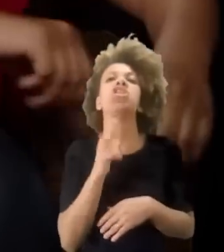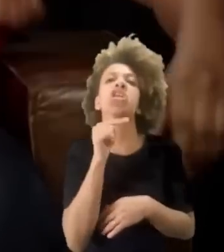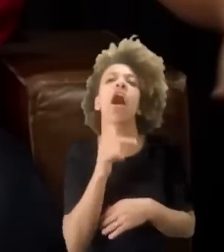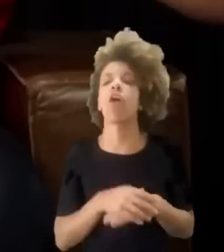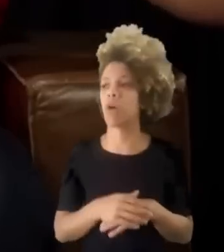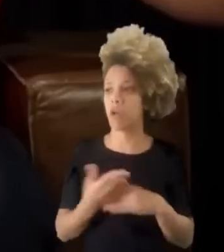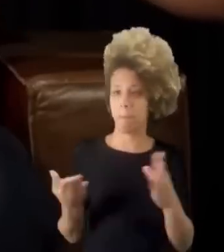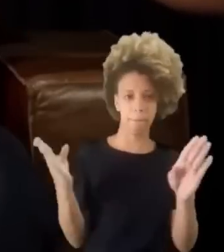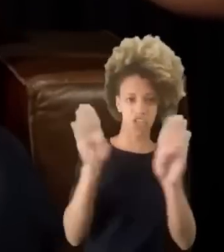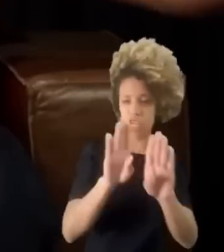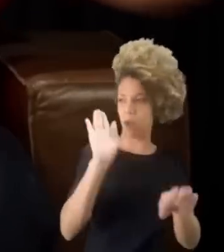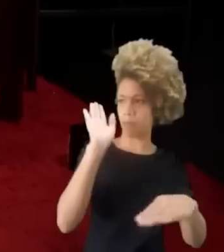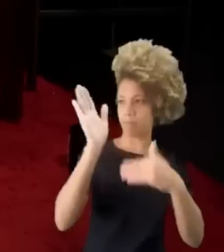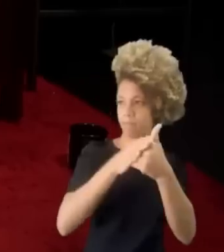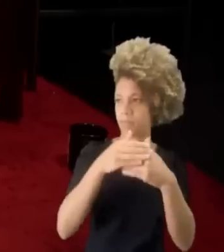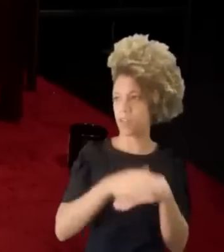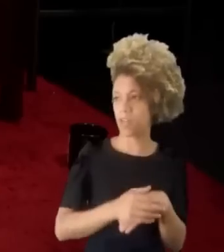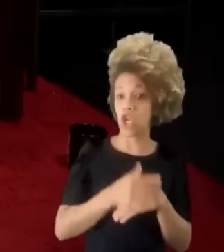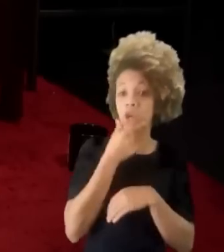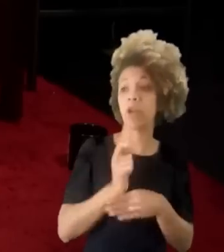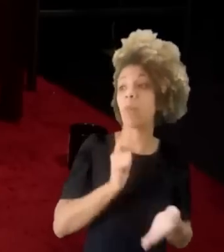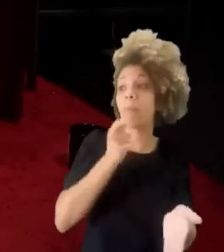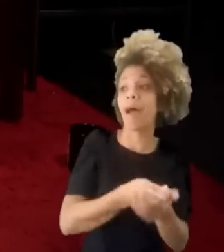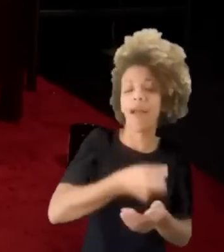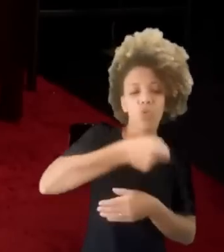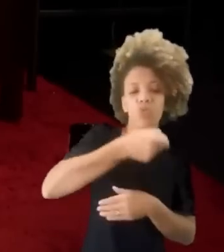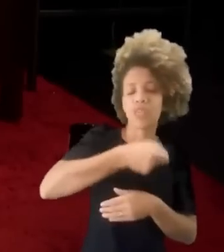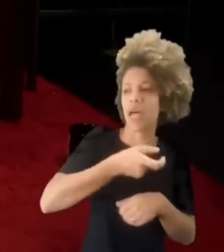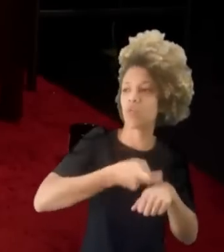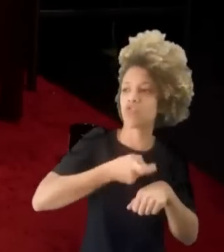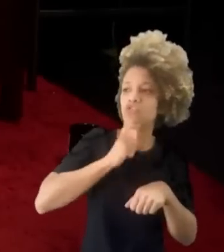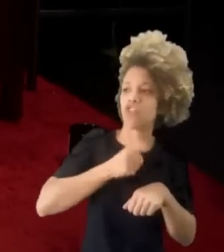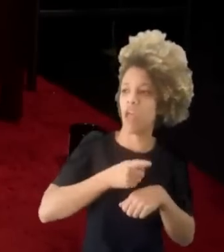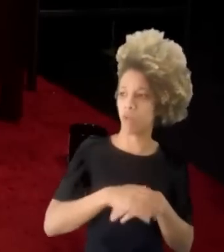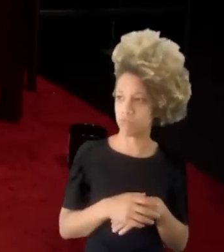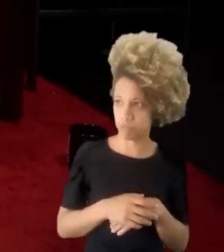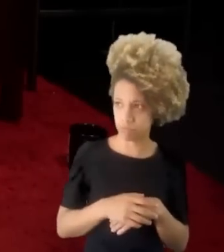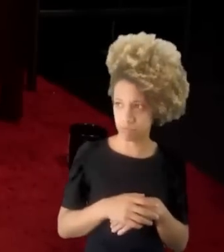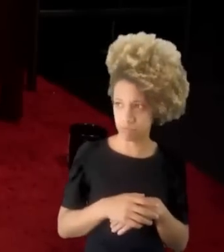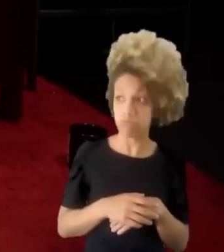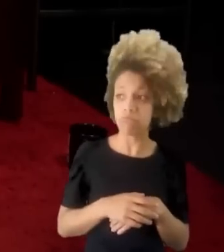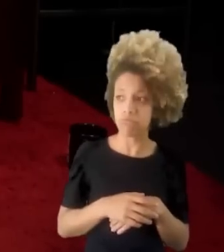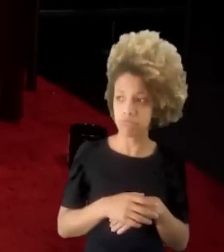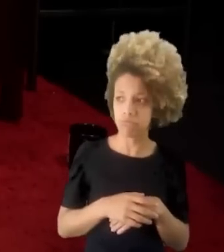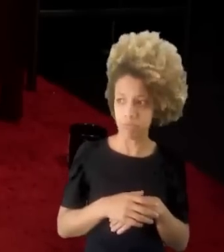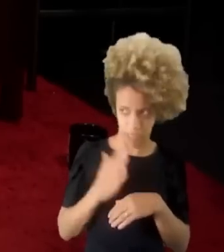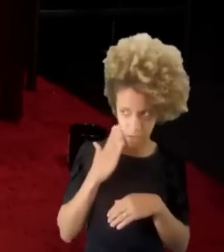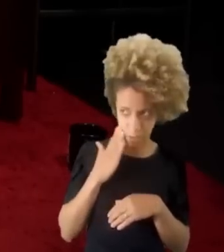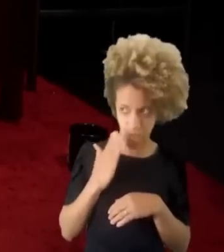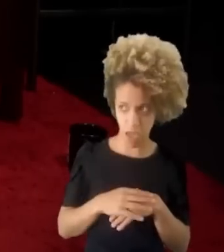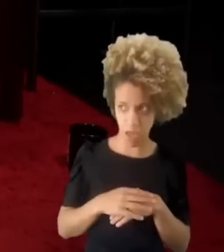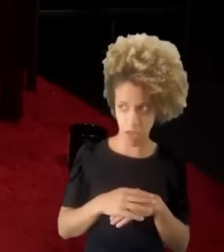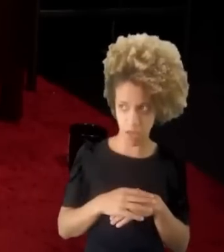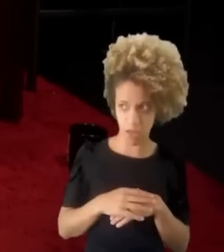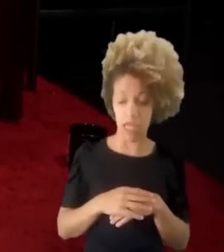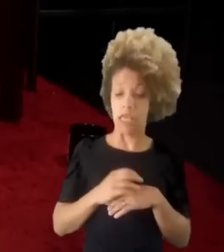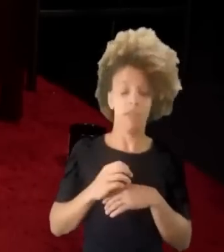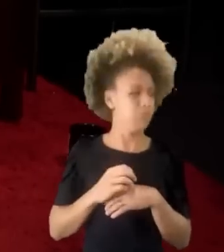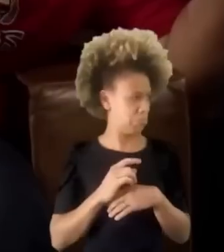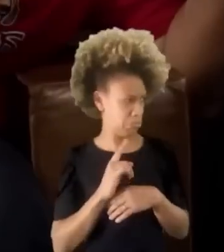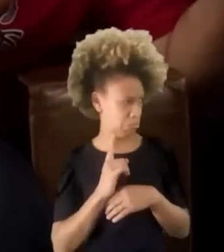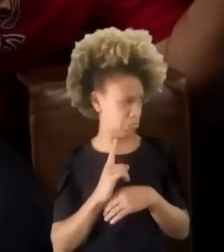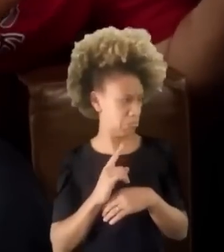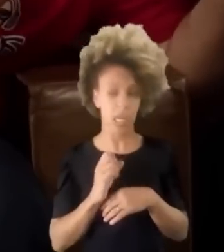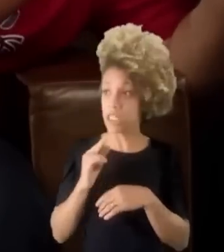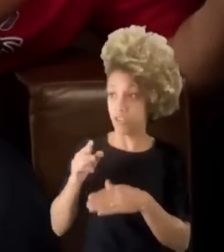vai embora e o moleque tem que pagar o saco de gelo sabia dessa que se